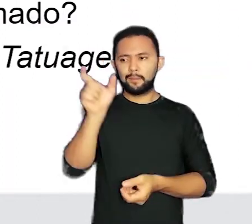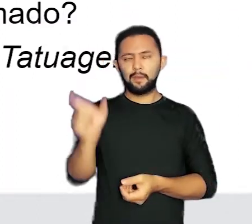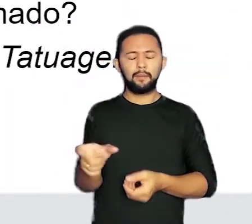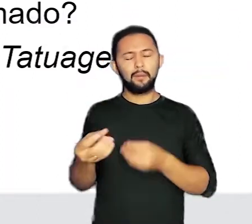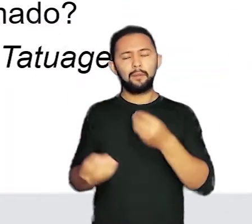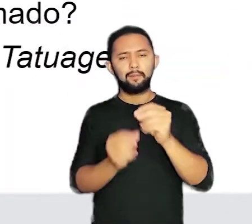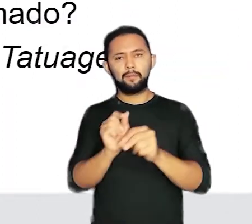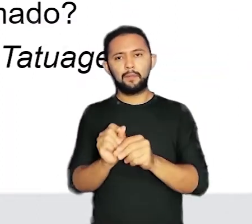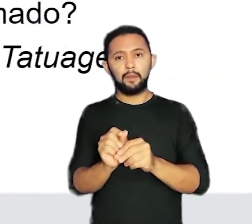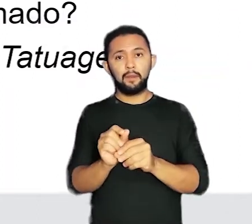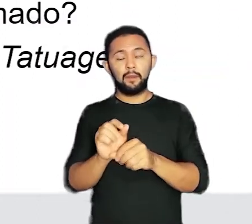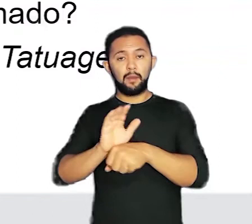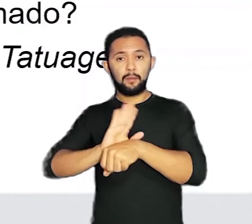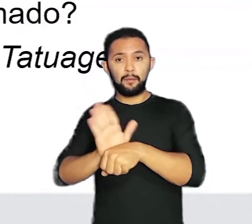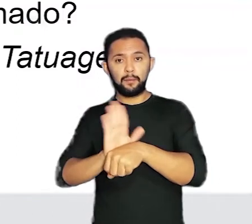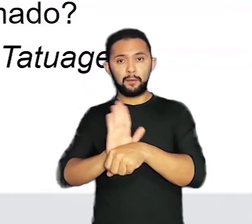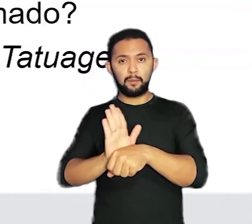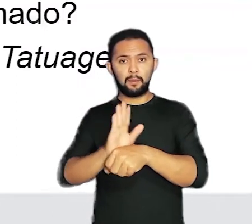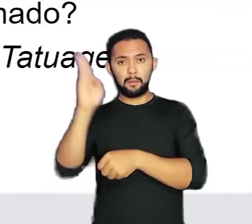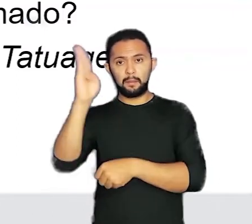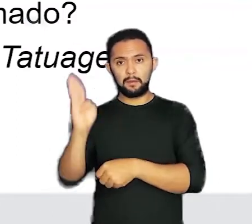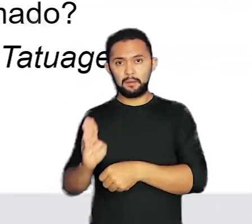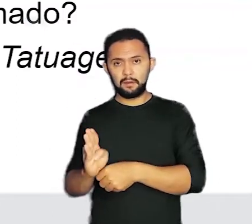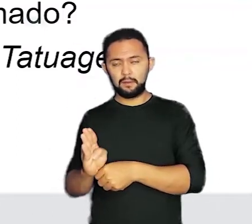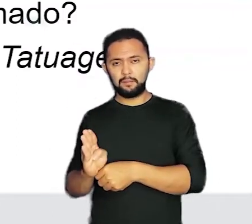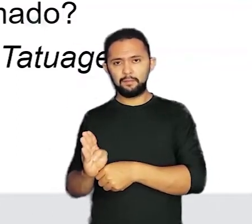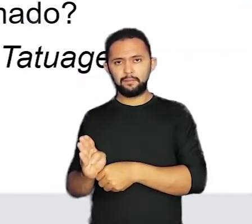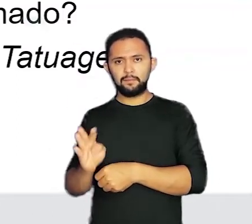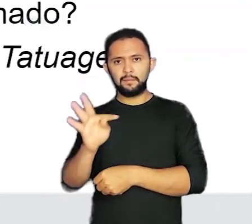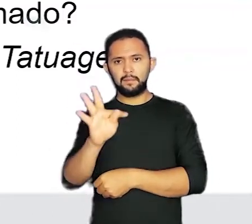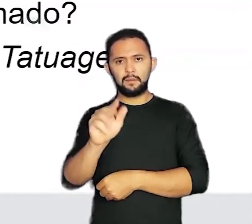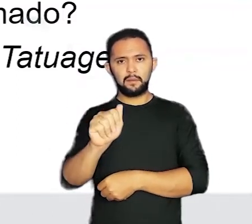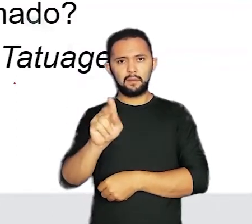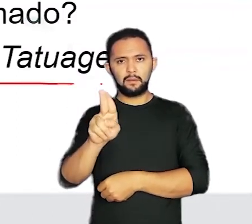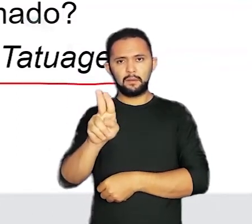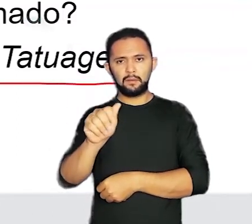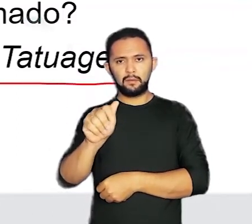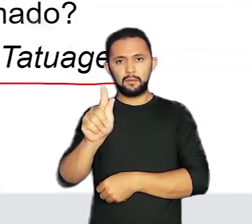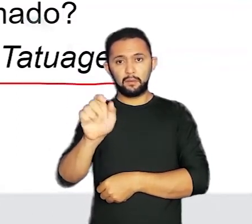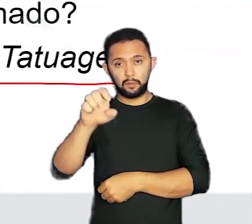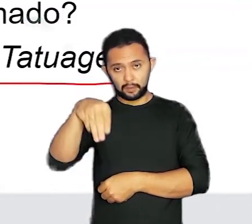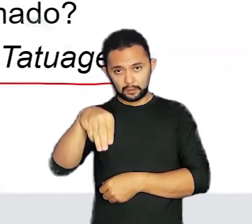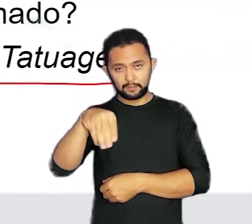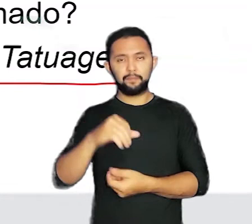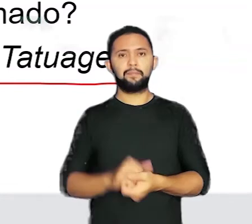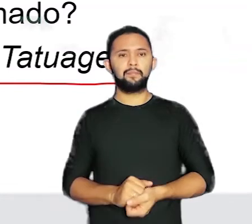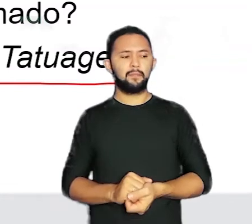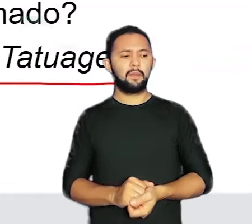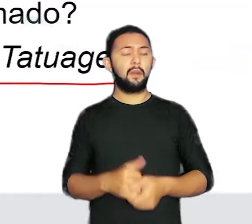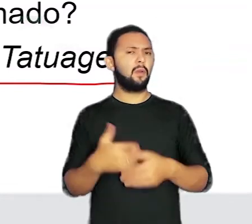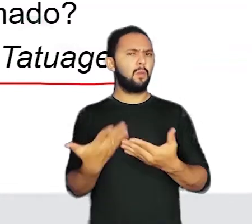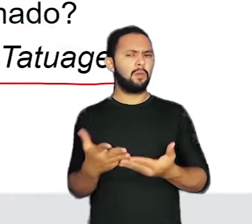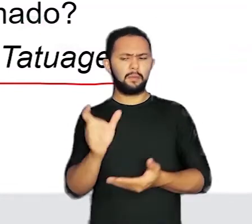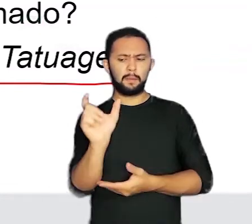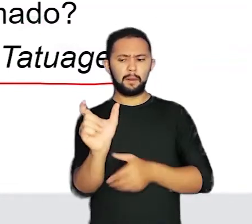filme brasileiro Tatuagem. Então, o que foi premiado no Festival de Gramado? O filme brasileiro Tatuagem. Quais